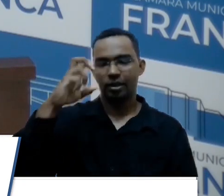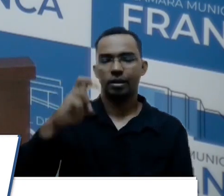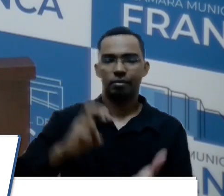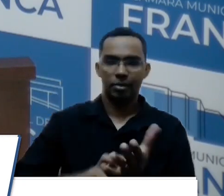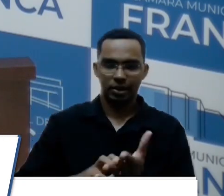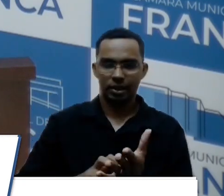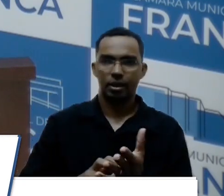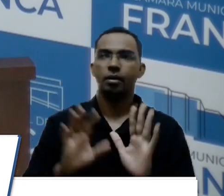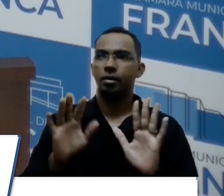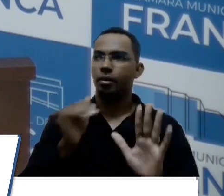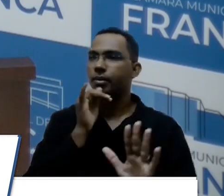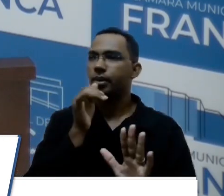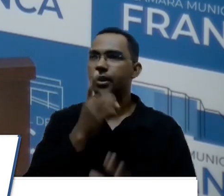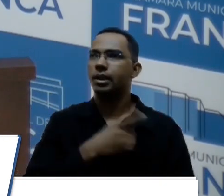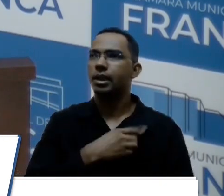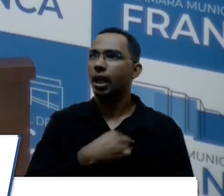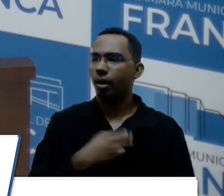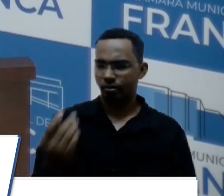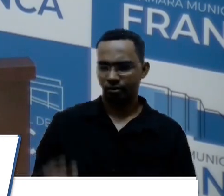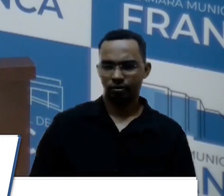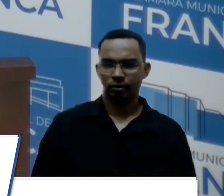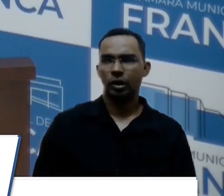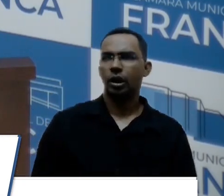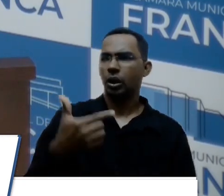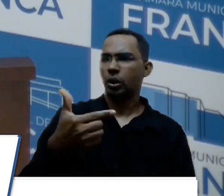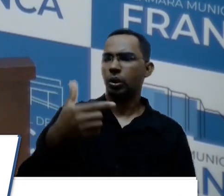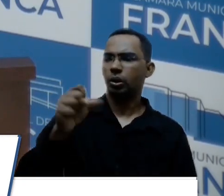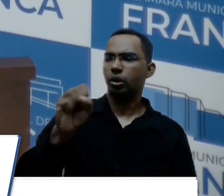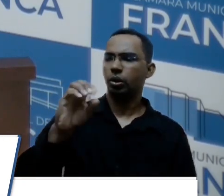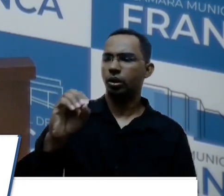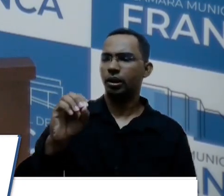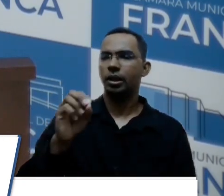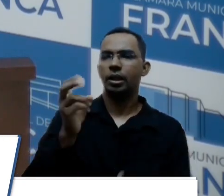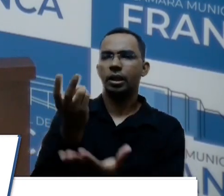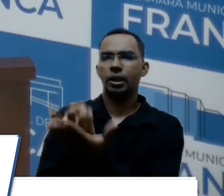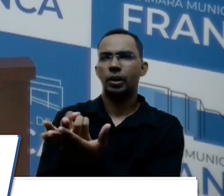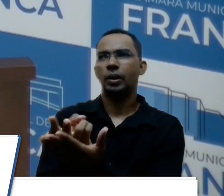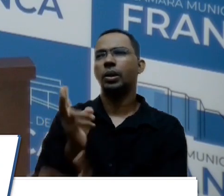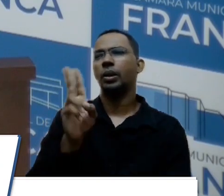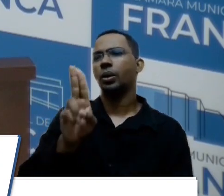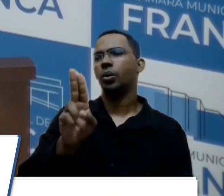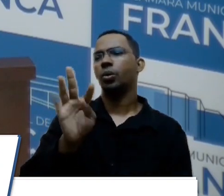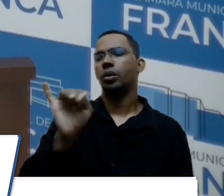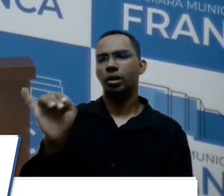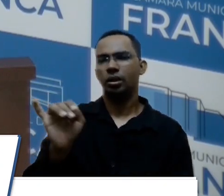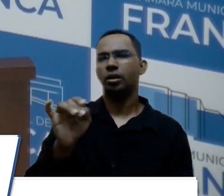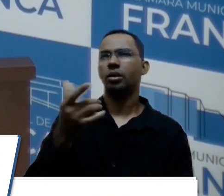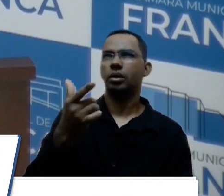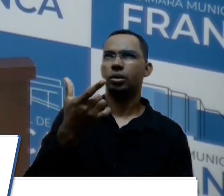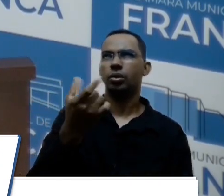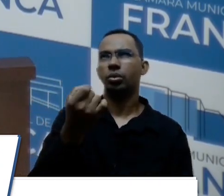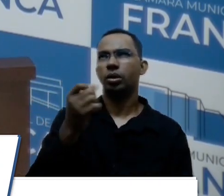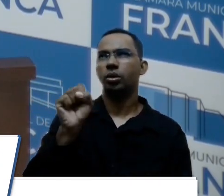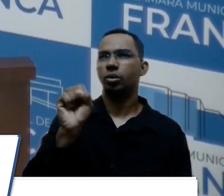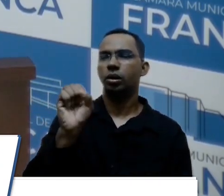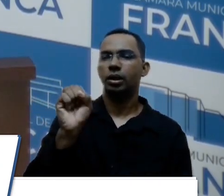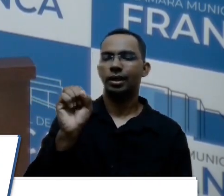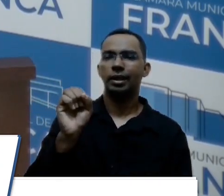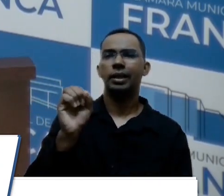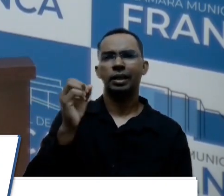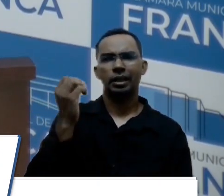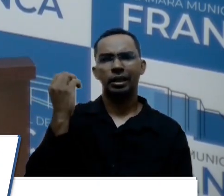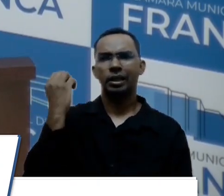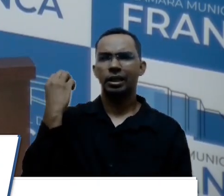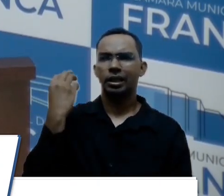Della Mota, são 280 leitos, há 30, 40 anos aí que está 280 leitos. Será que quem faz